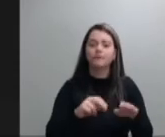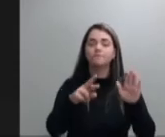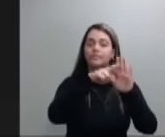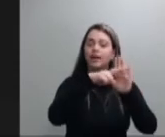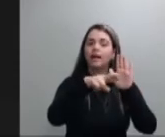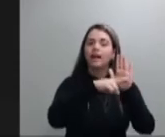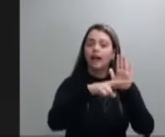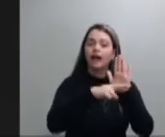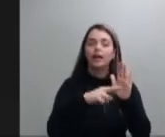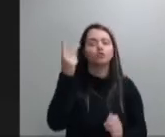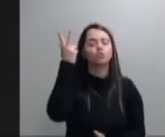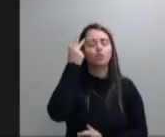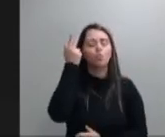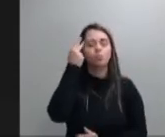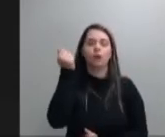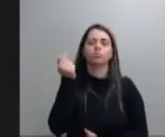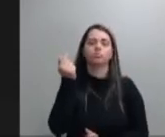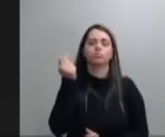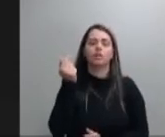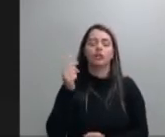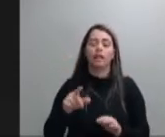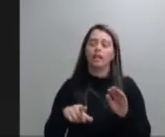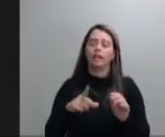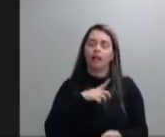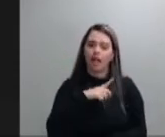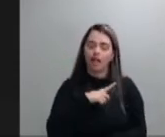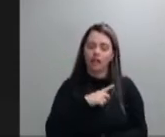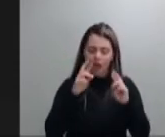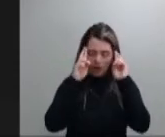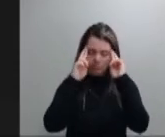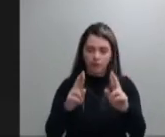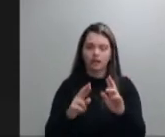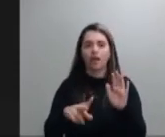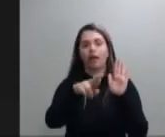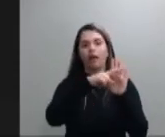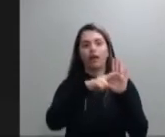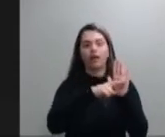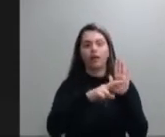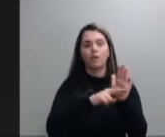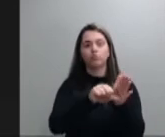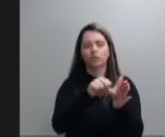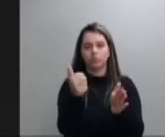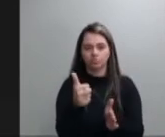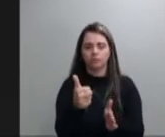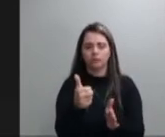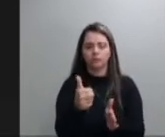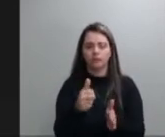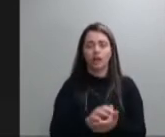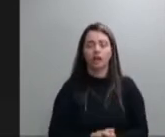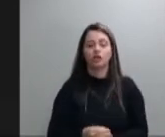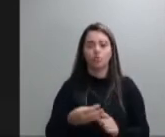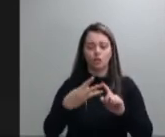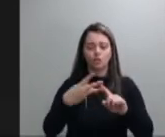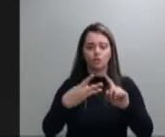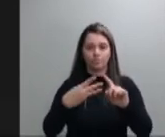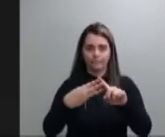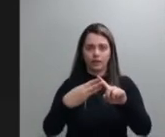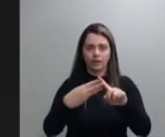dizer de uma maneira muito simples Supremo Tribunal Federal nesse MS 33 406